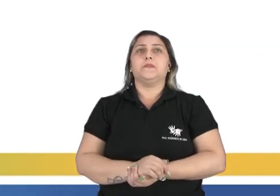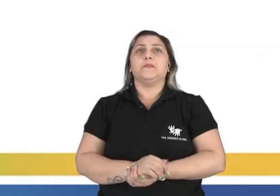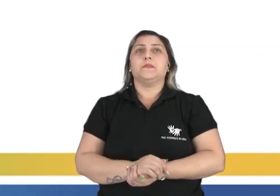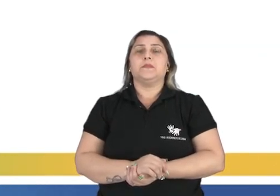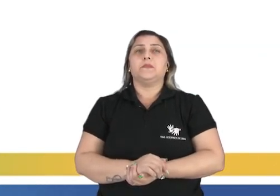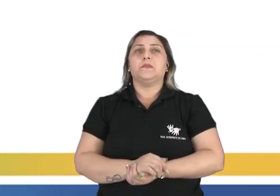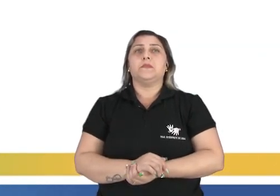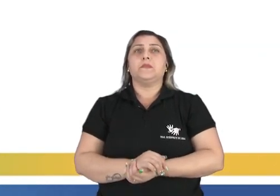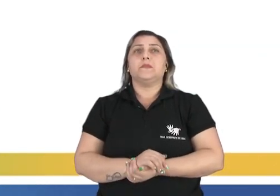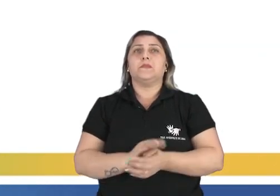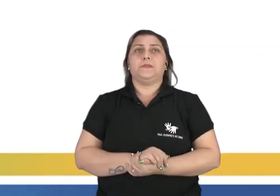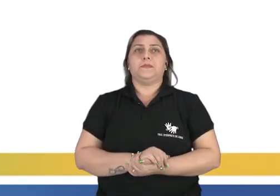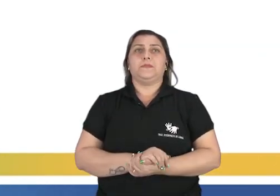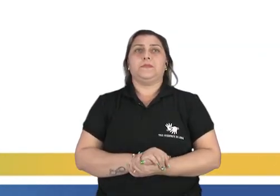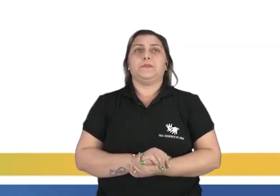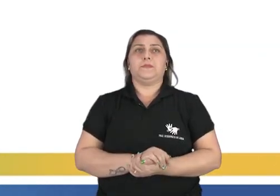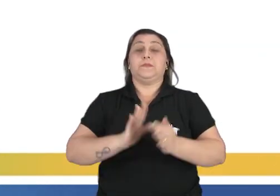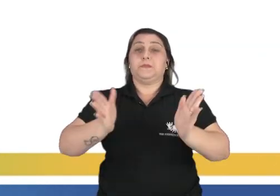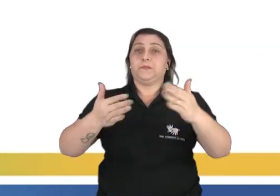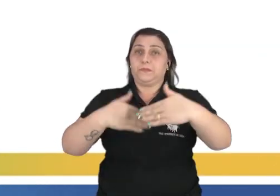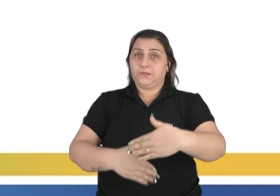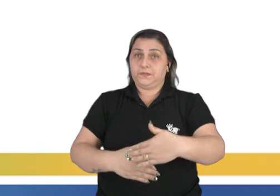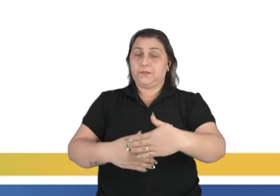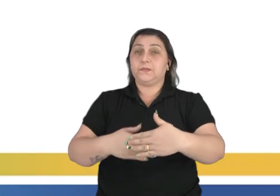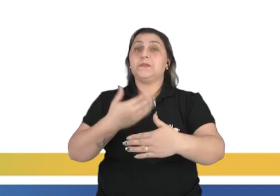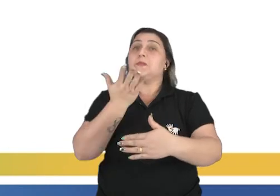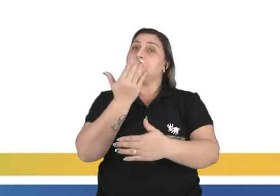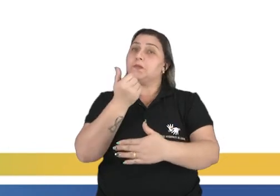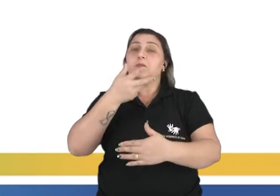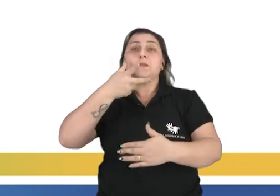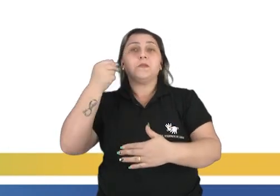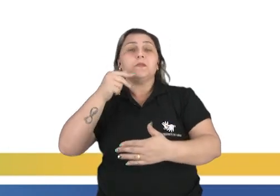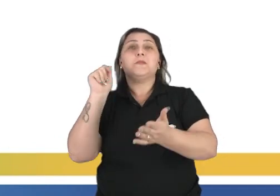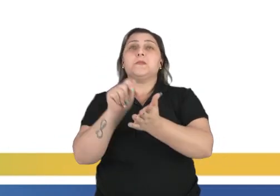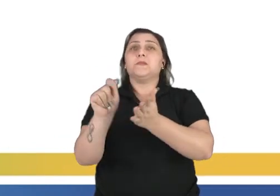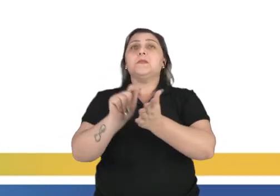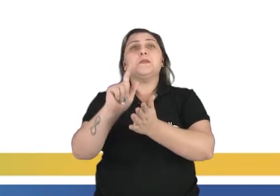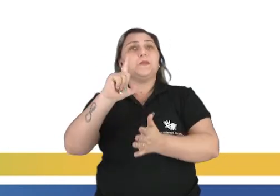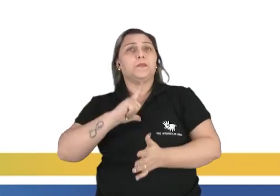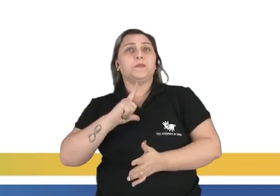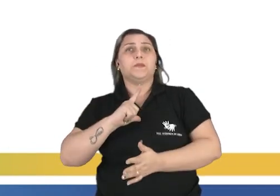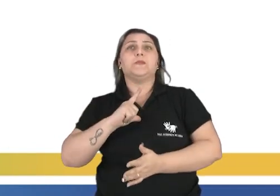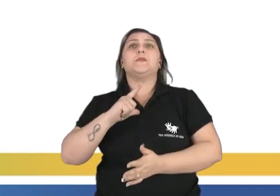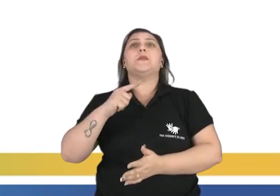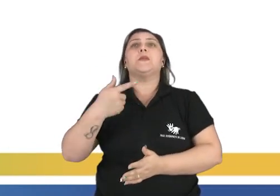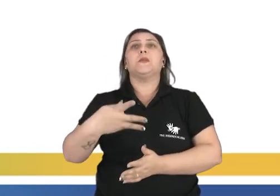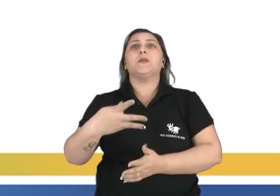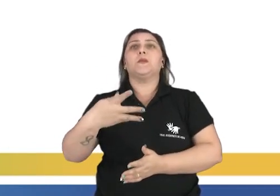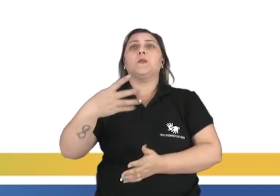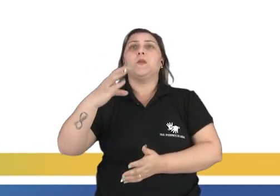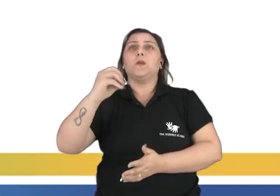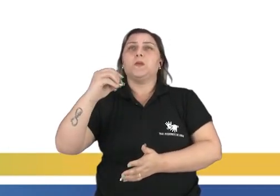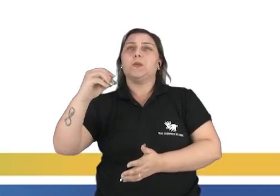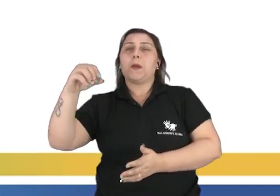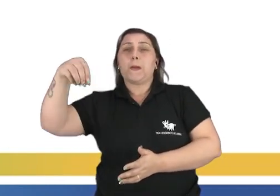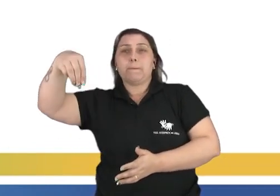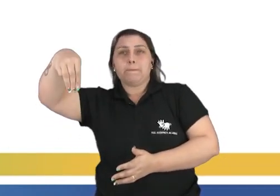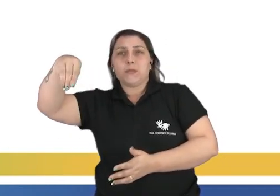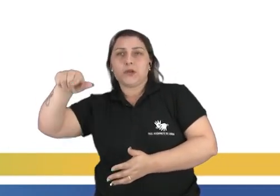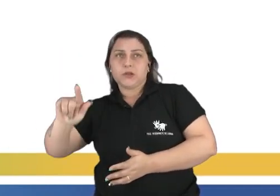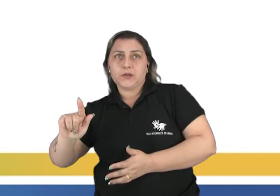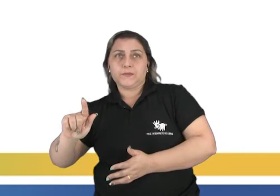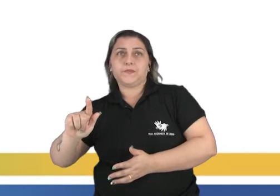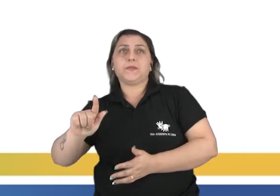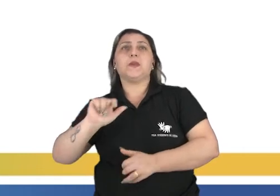do exemplo 4, que fala o seguinte. Na embalagem de ração para gato, está escrito que continha cerca de 4 milhões de